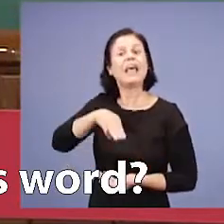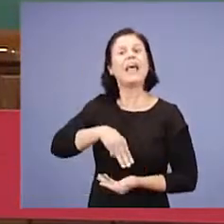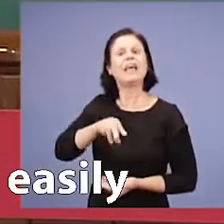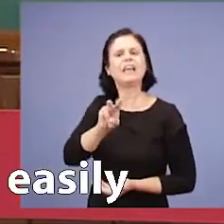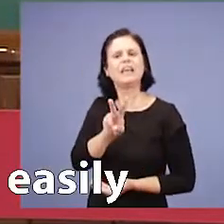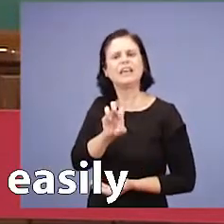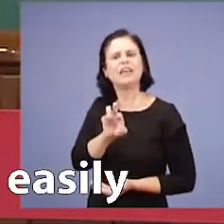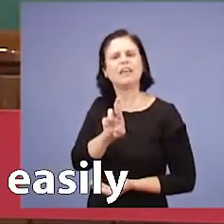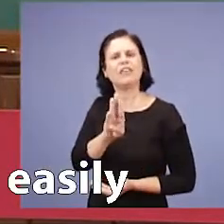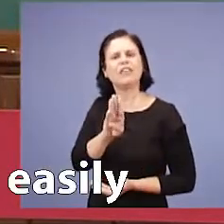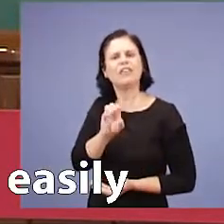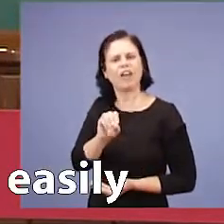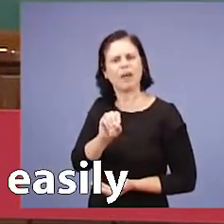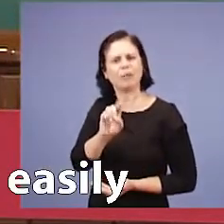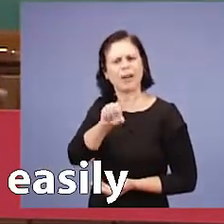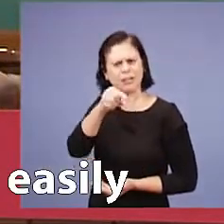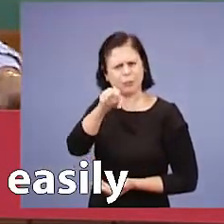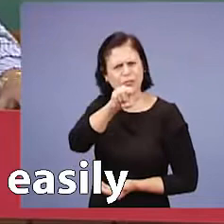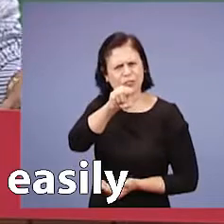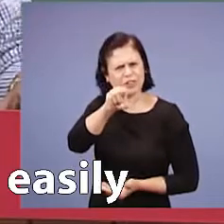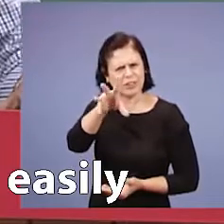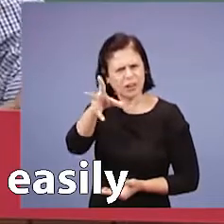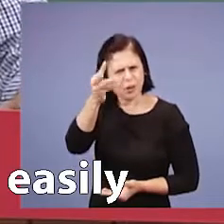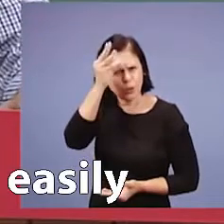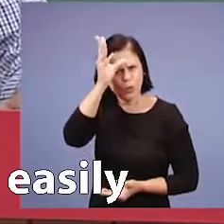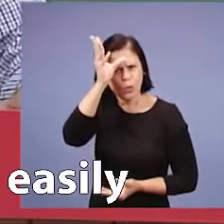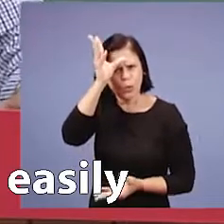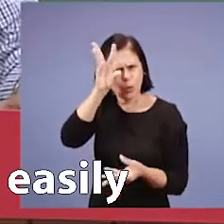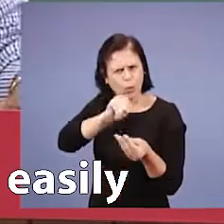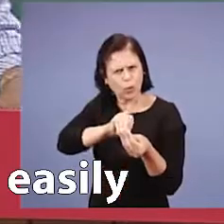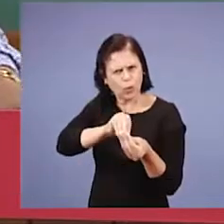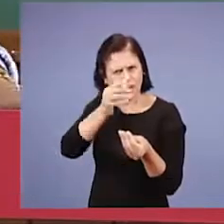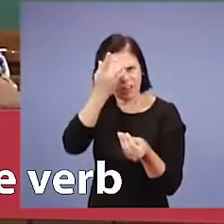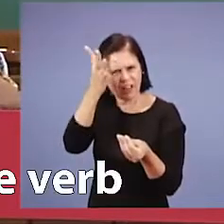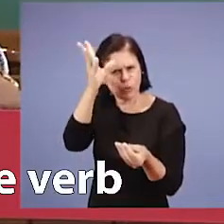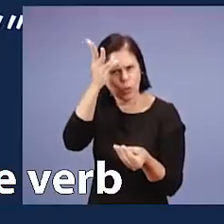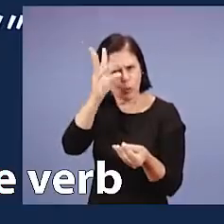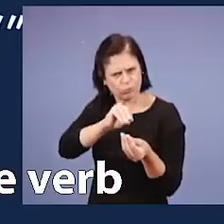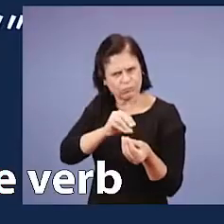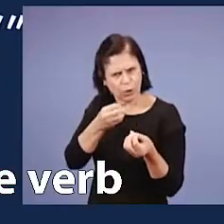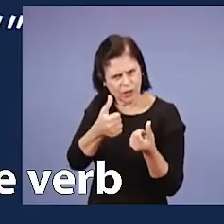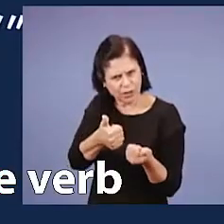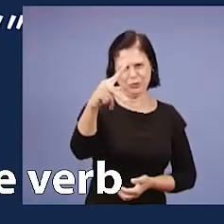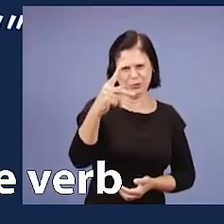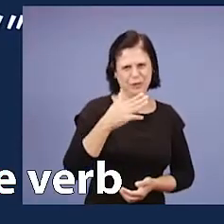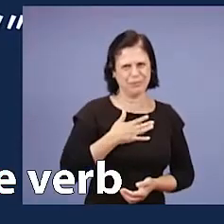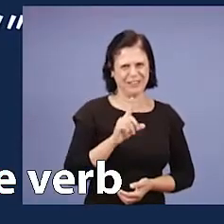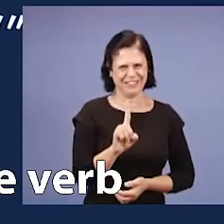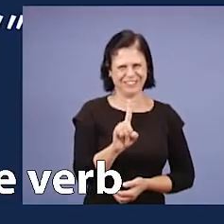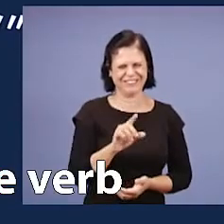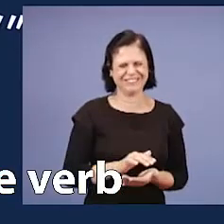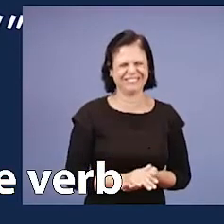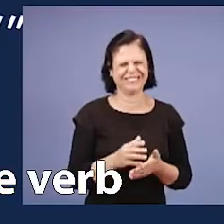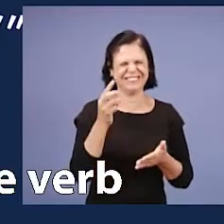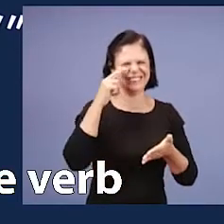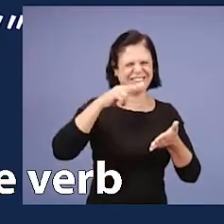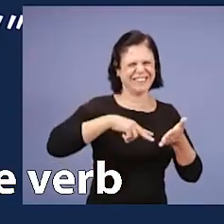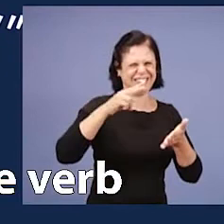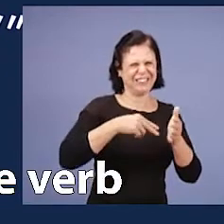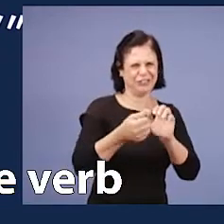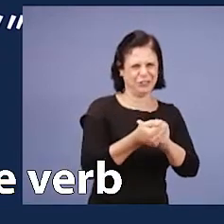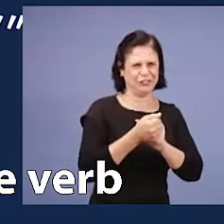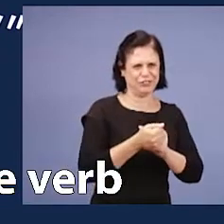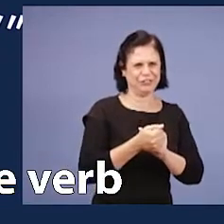verbo e cada uma vai concluir com muita facilidade então vamos ver aqui comigo a